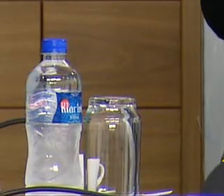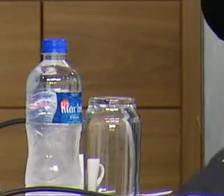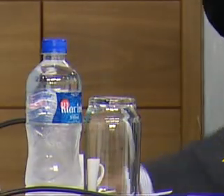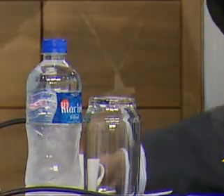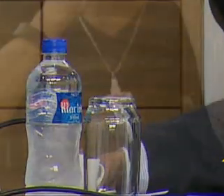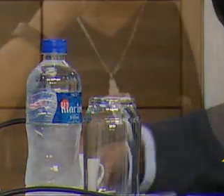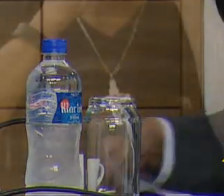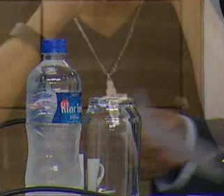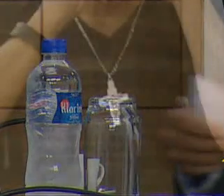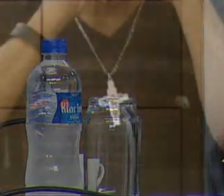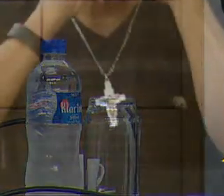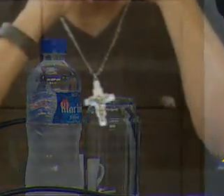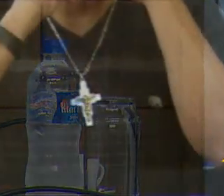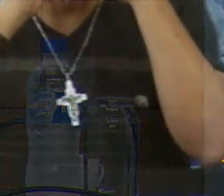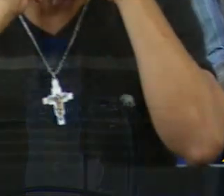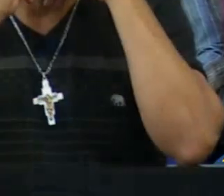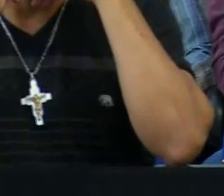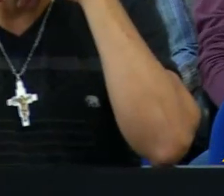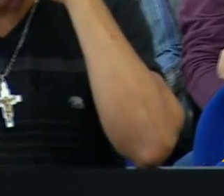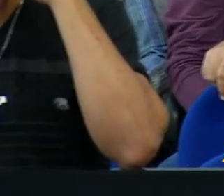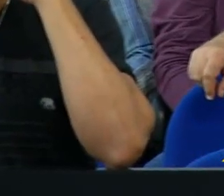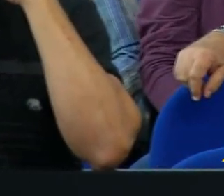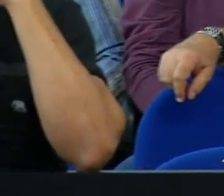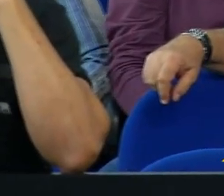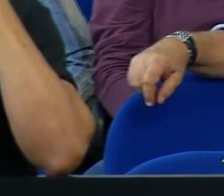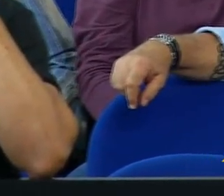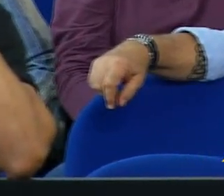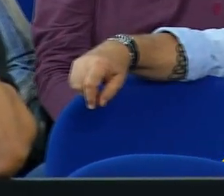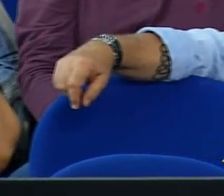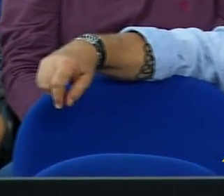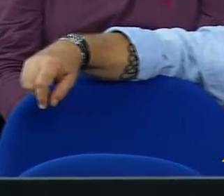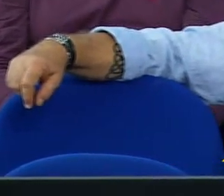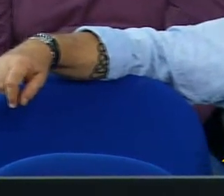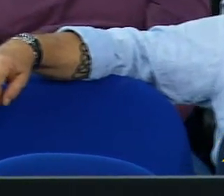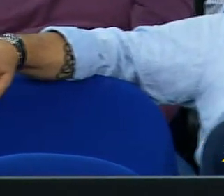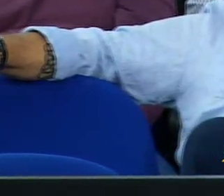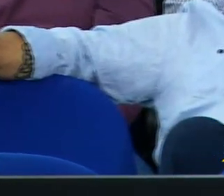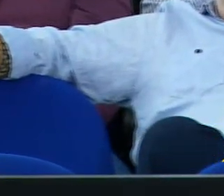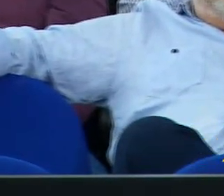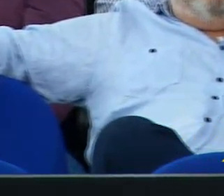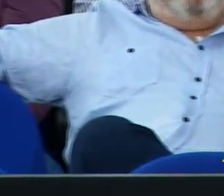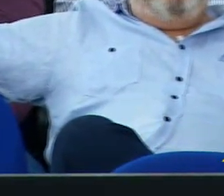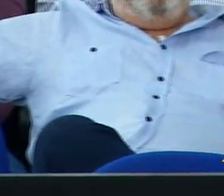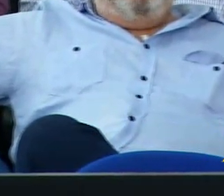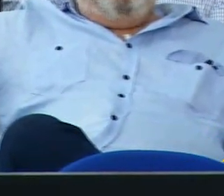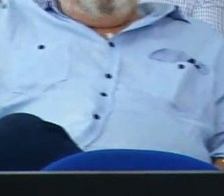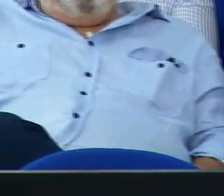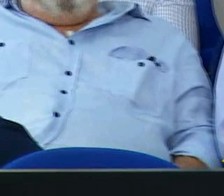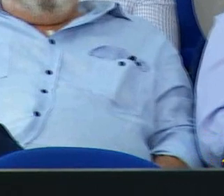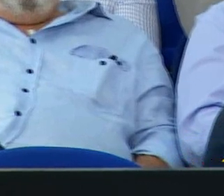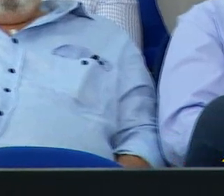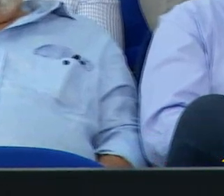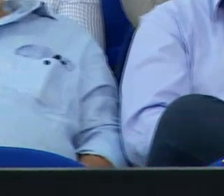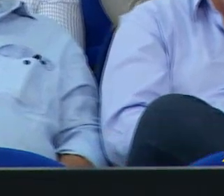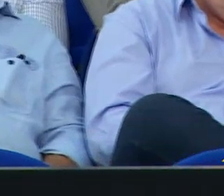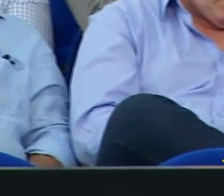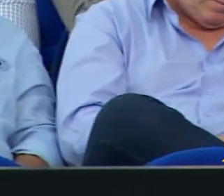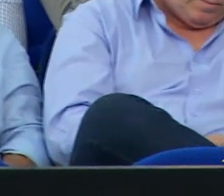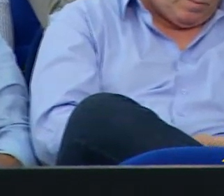Rafael Militão, que nos traz boas notícias da Melissa, depois do susto que foi